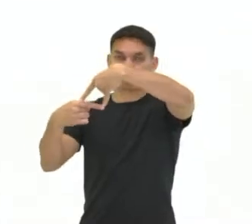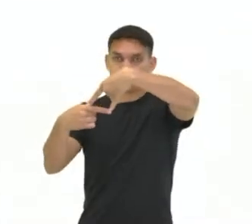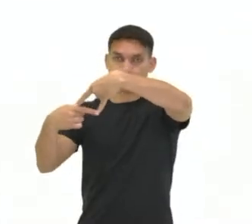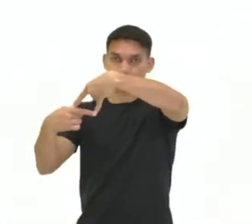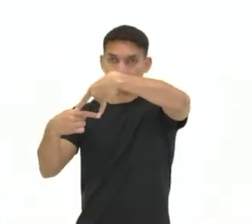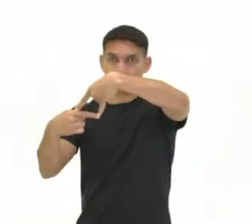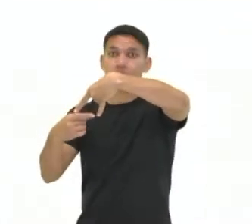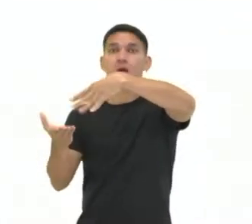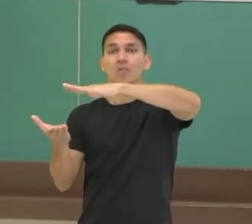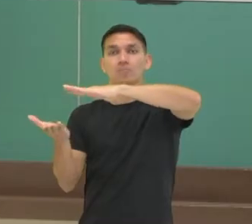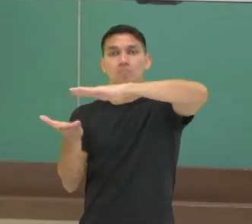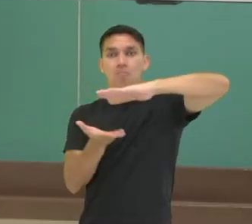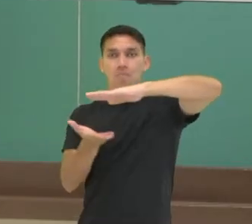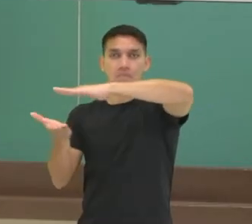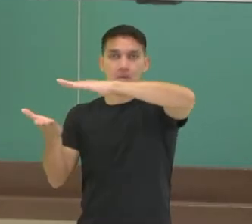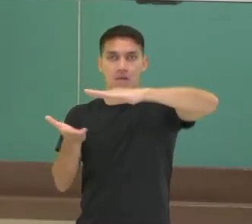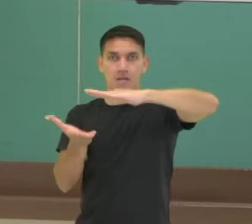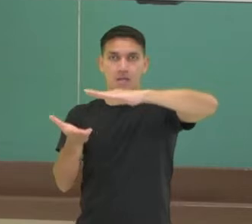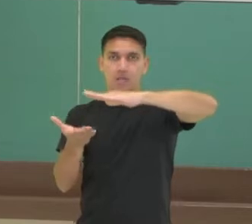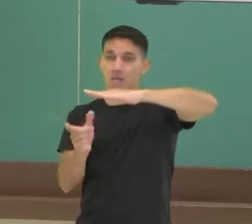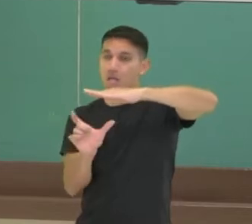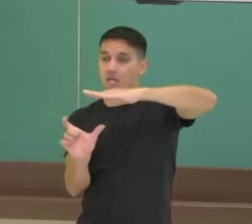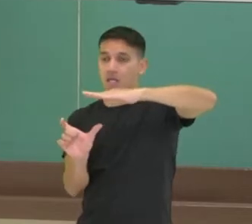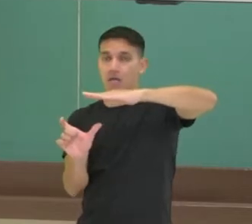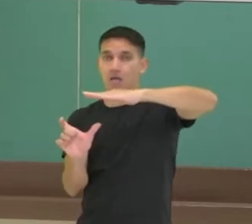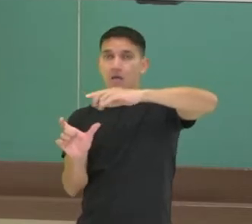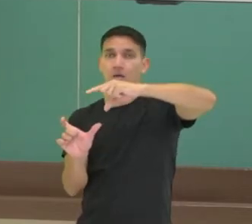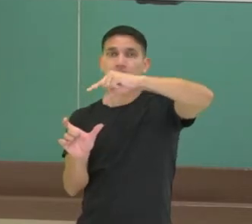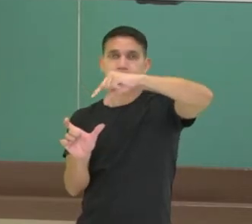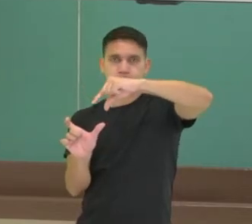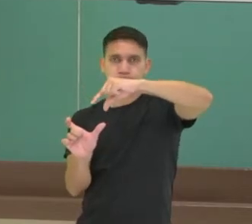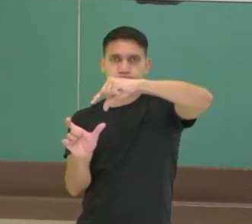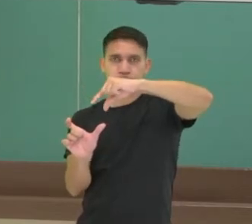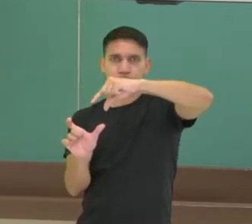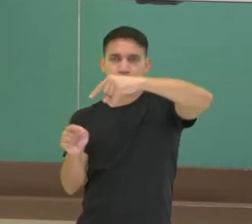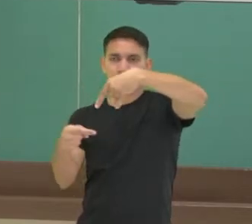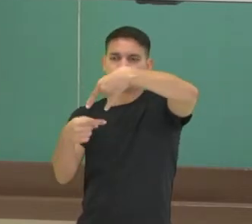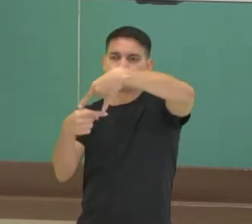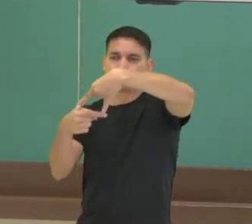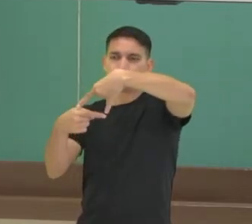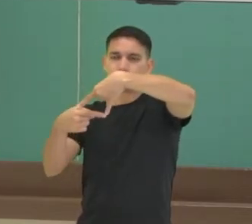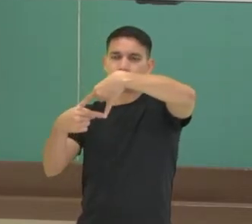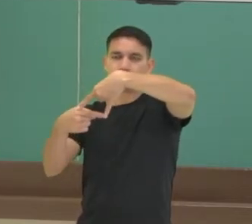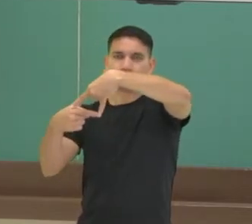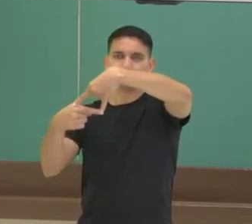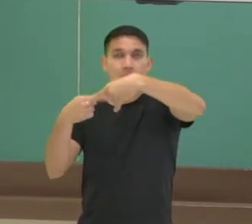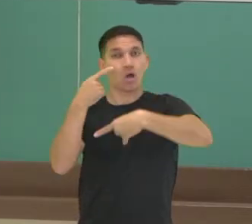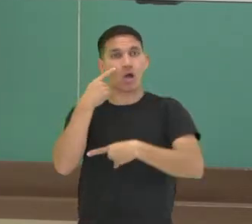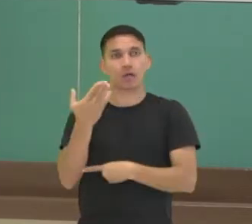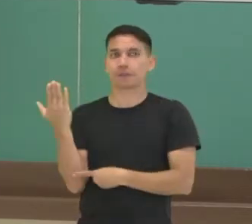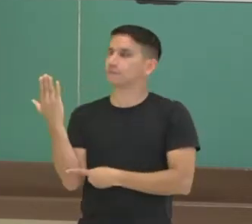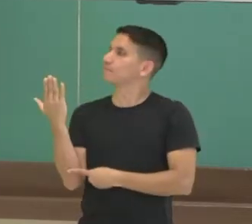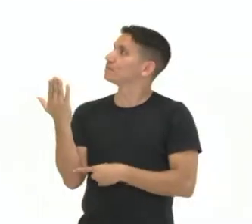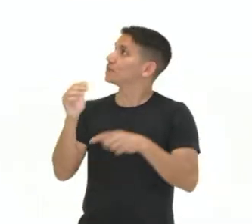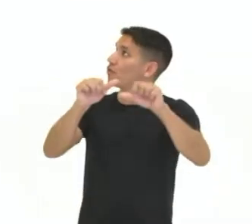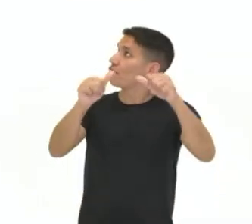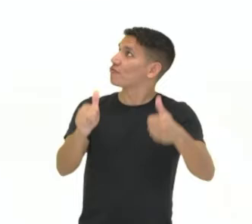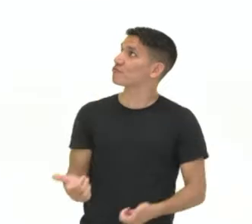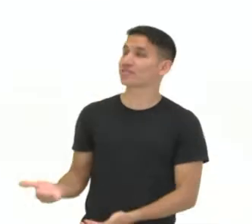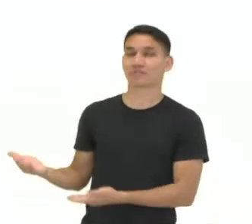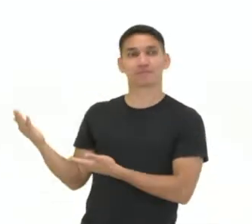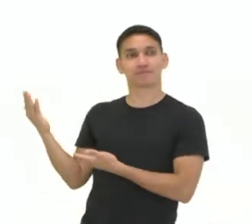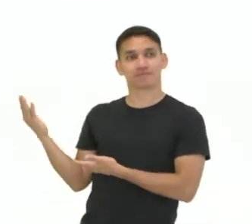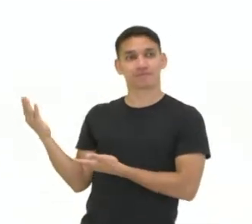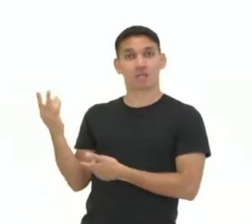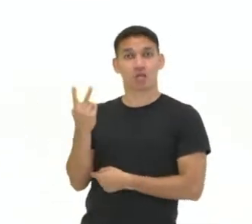paralelos, eles são chamados de bases. Uma base vai ser maior, a outra base vai ser menor. Tá bom? Dá uma olhada comigo. Olha só,